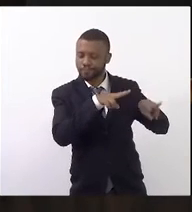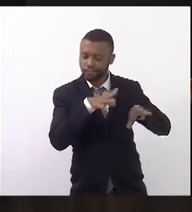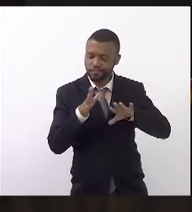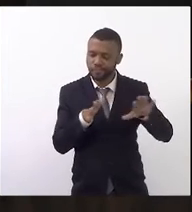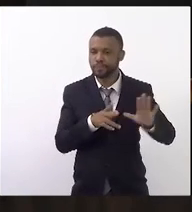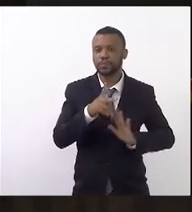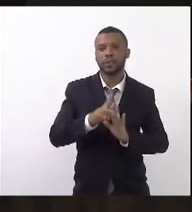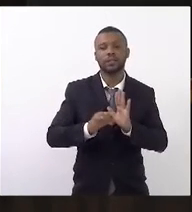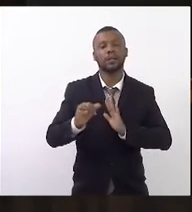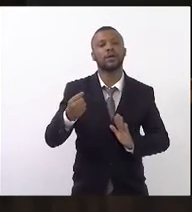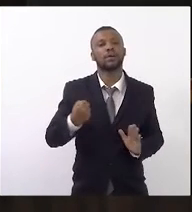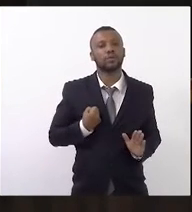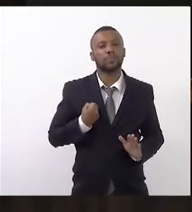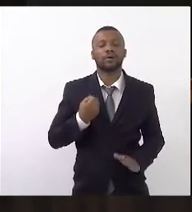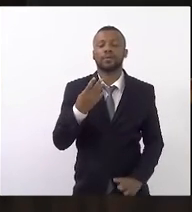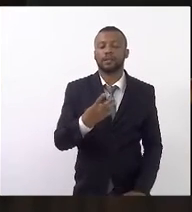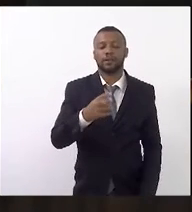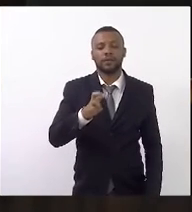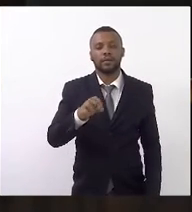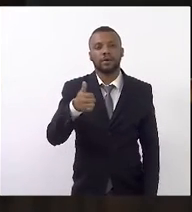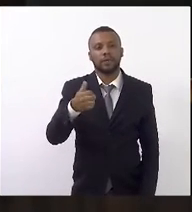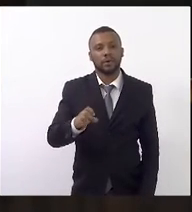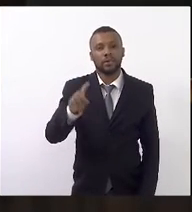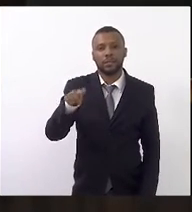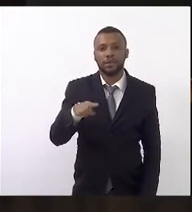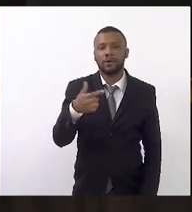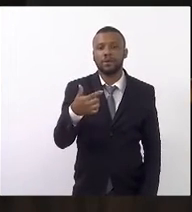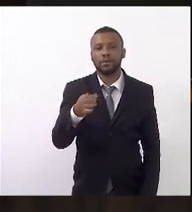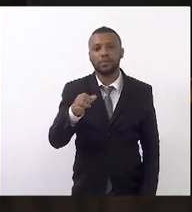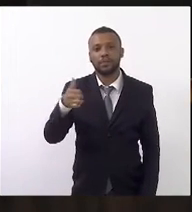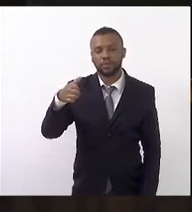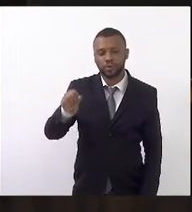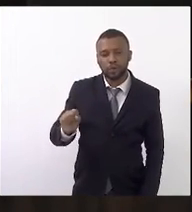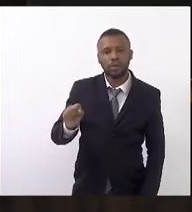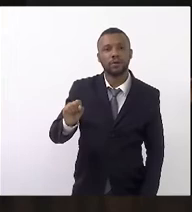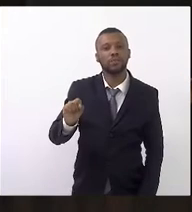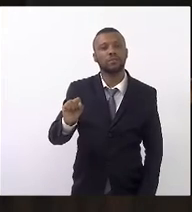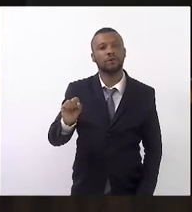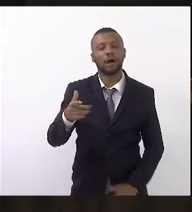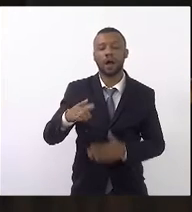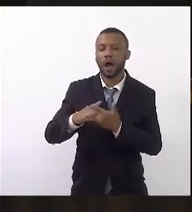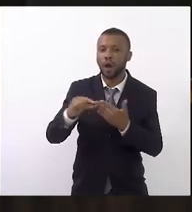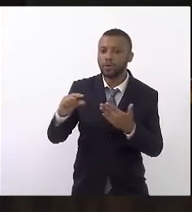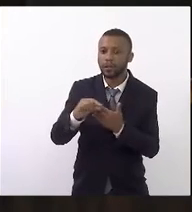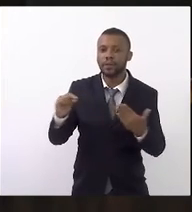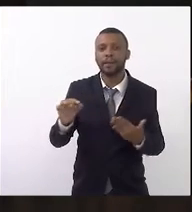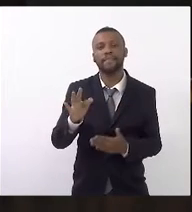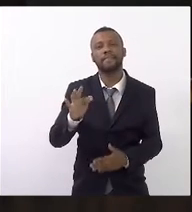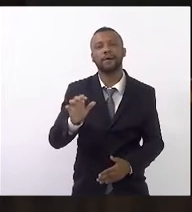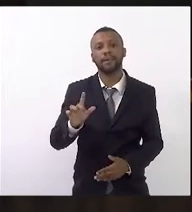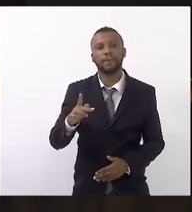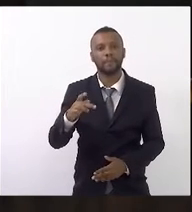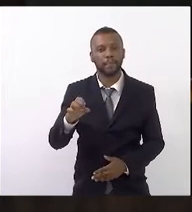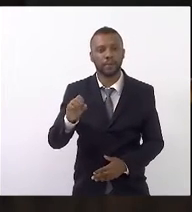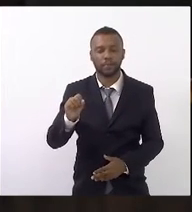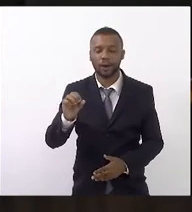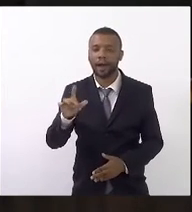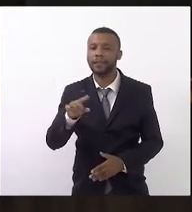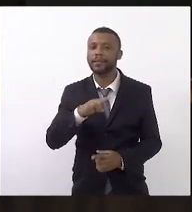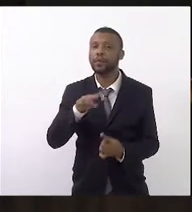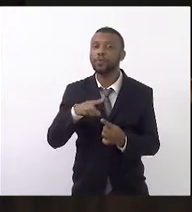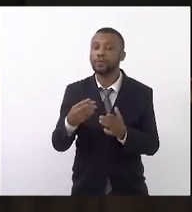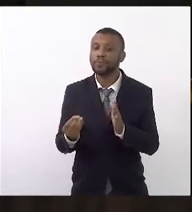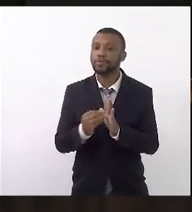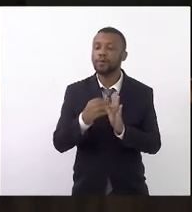Projeto de lei número 4515 de 2018, de autoria do deputado Felipe Soares, que inclui na grade curricular